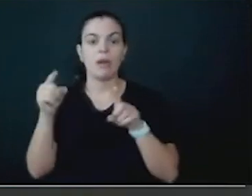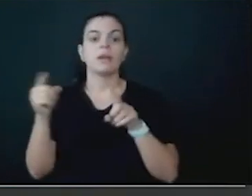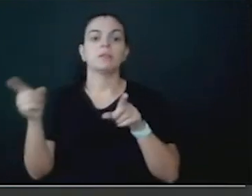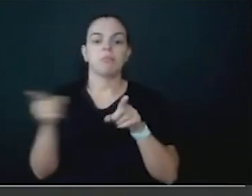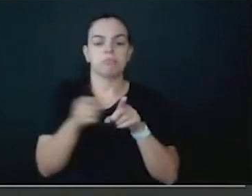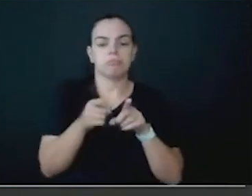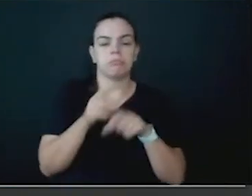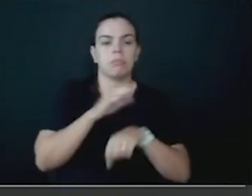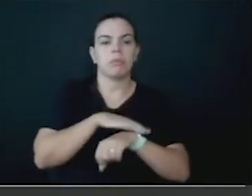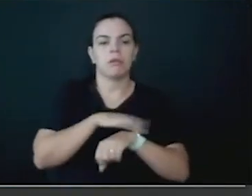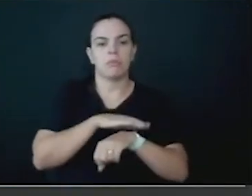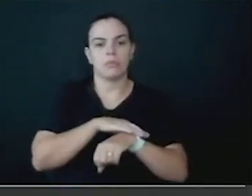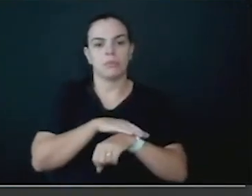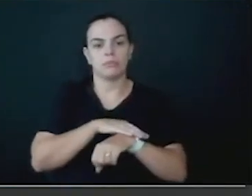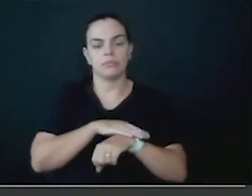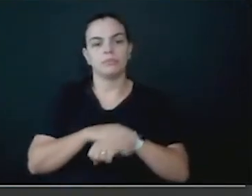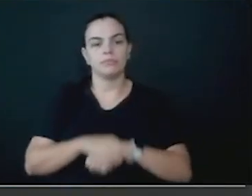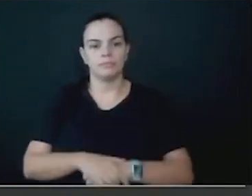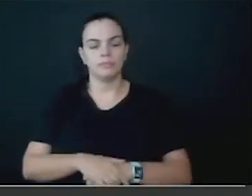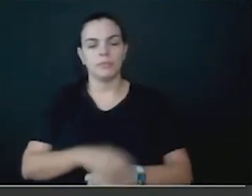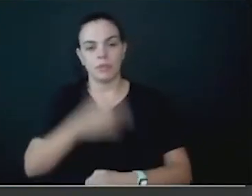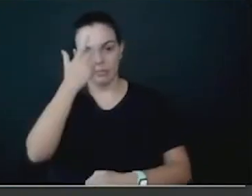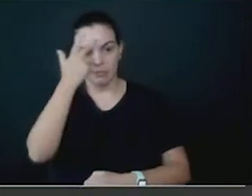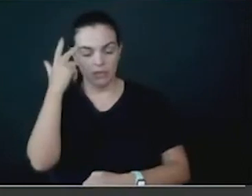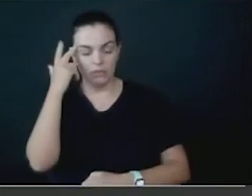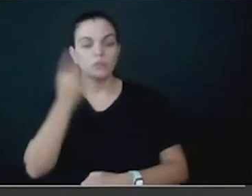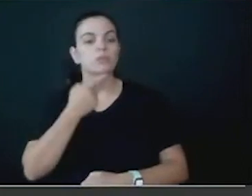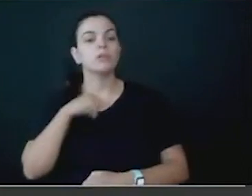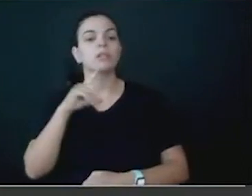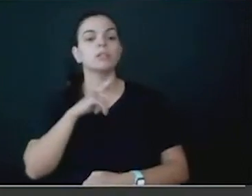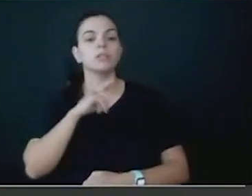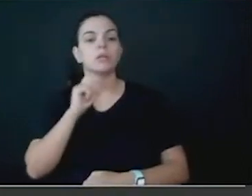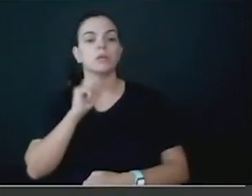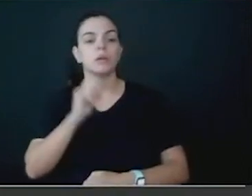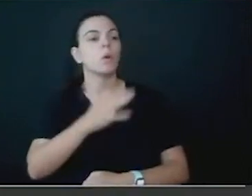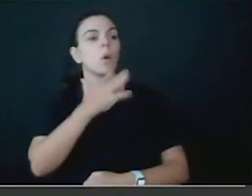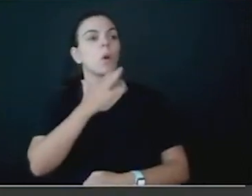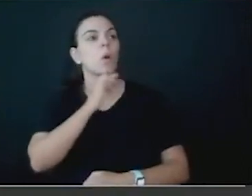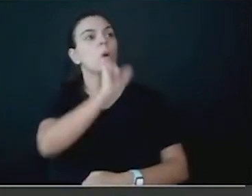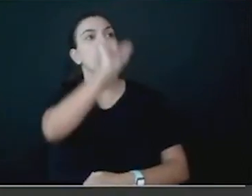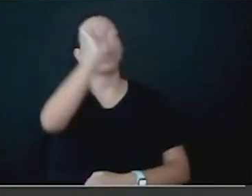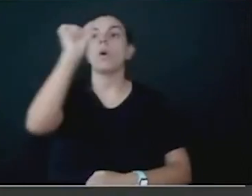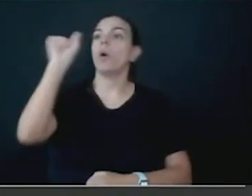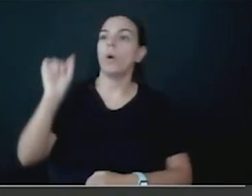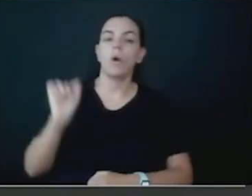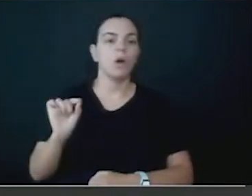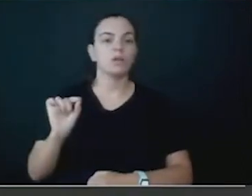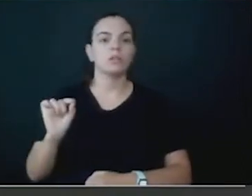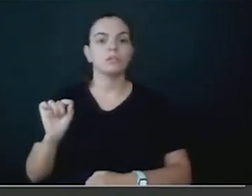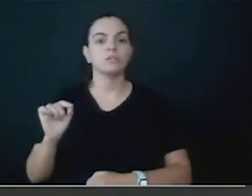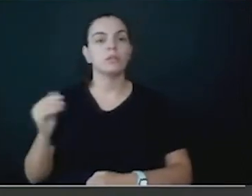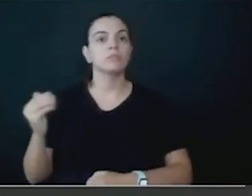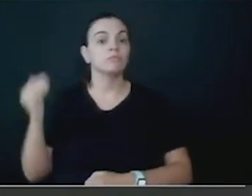no turismo mesmo. As pessoas têm optado por conhecer muitos lugares e não ficar tanto tempo no mesmo